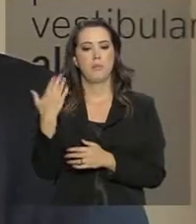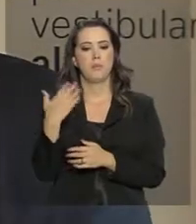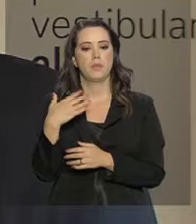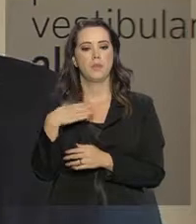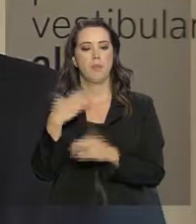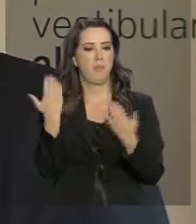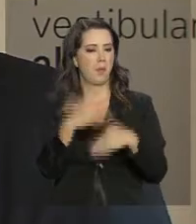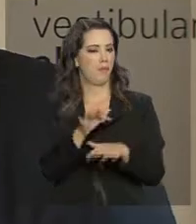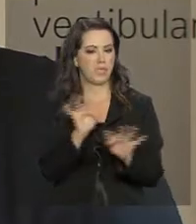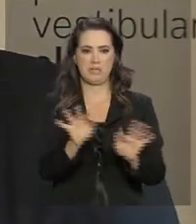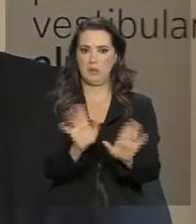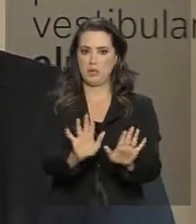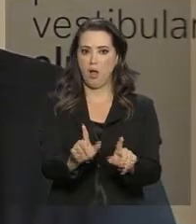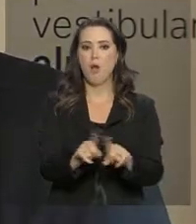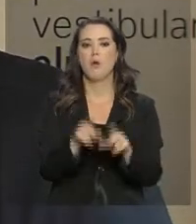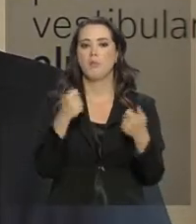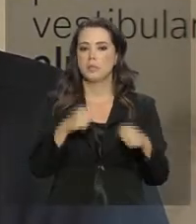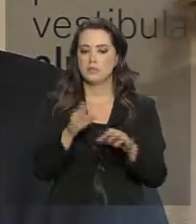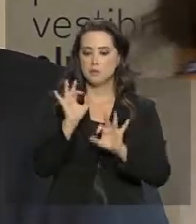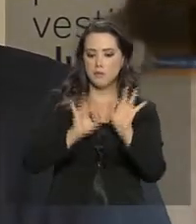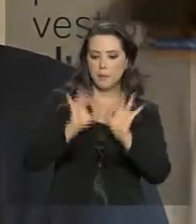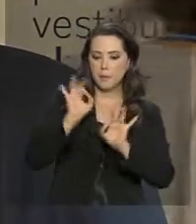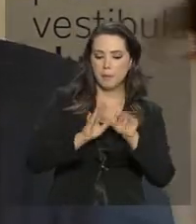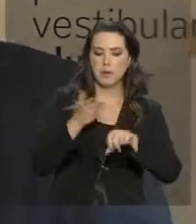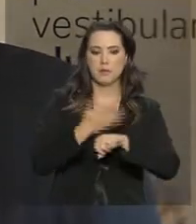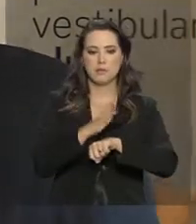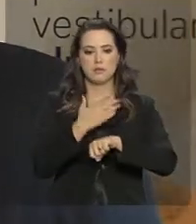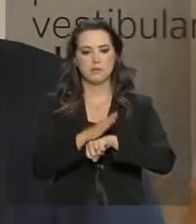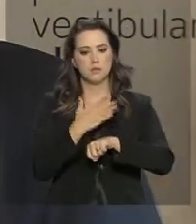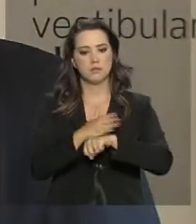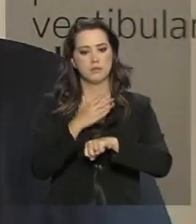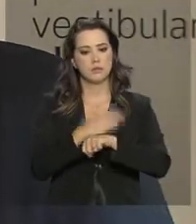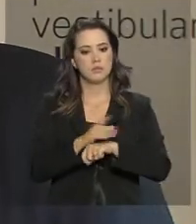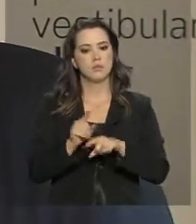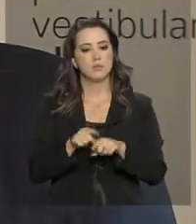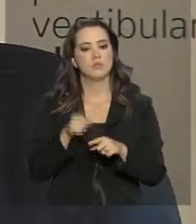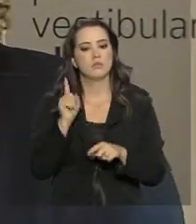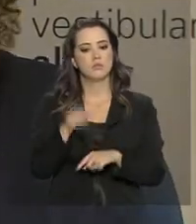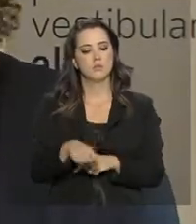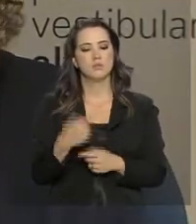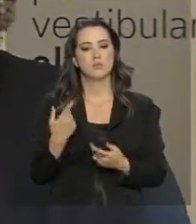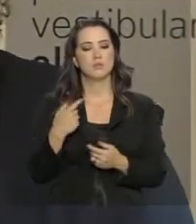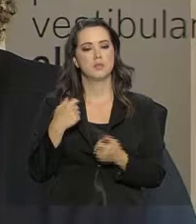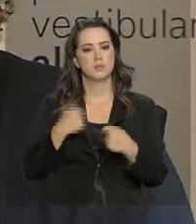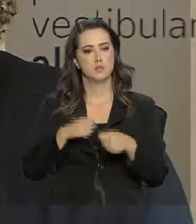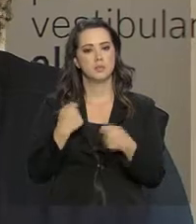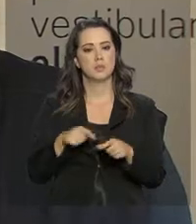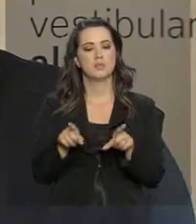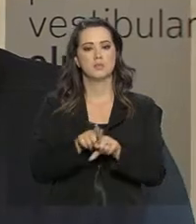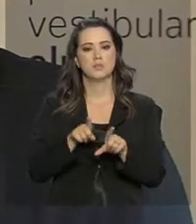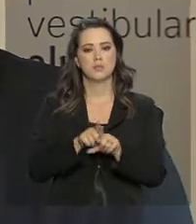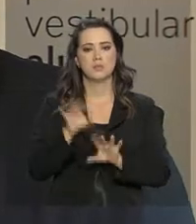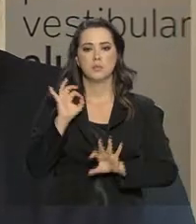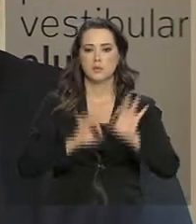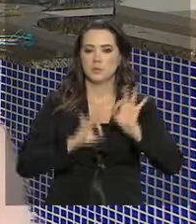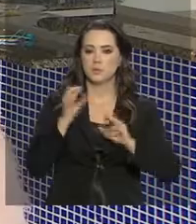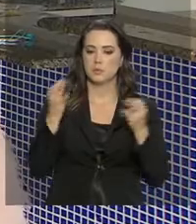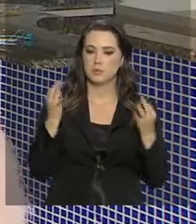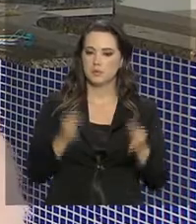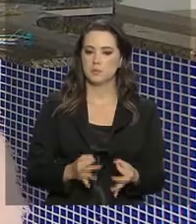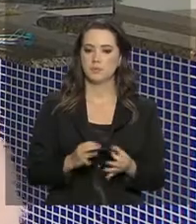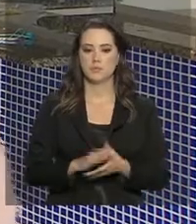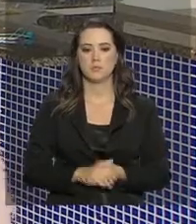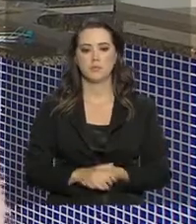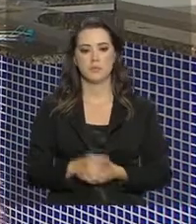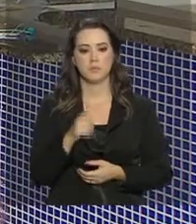de sua utilização está se de uma exata achamos interessante e precisa também de uma preparação adequada